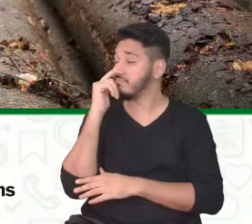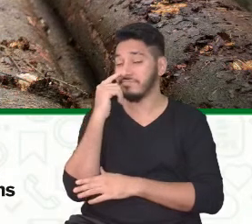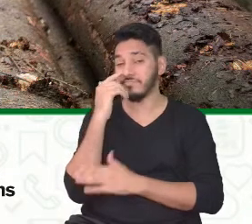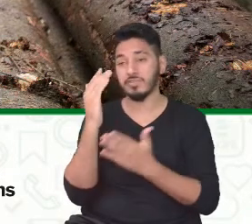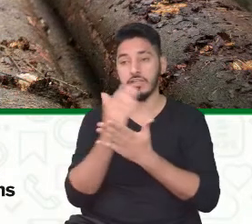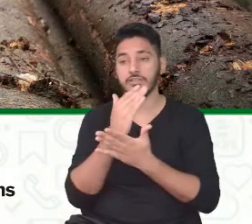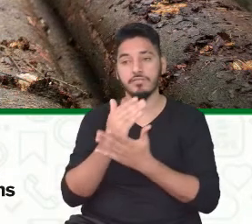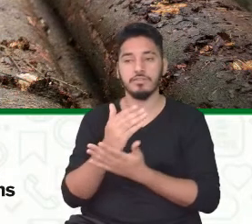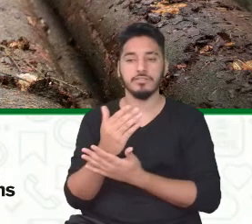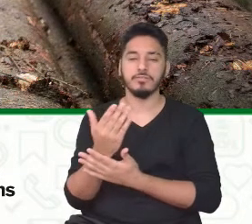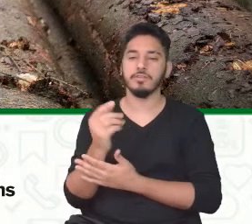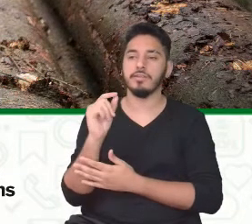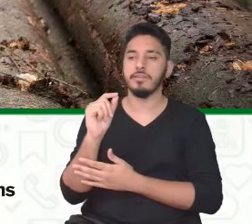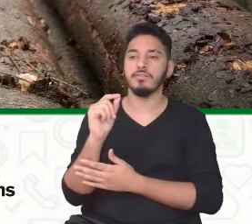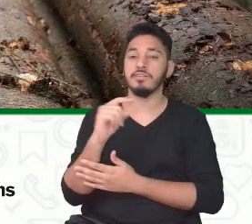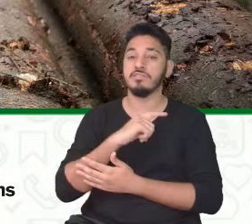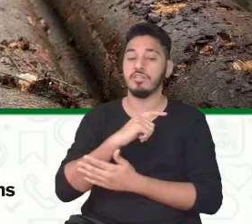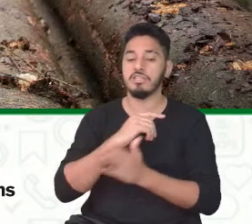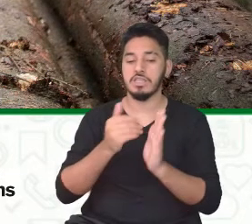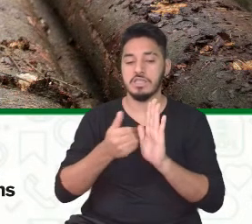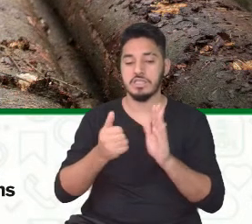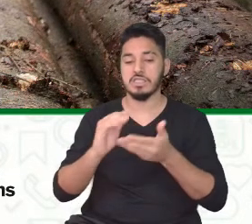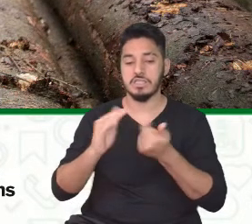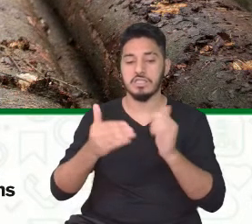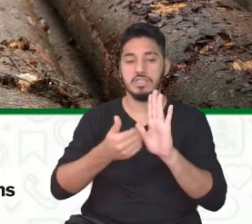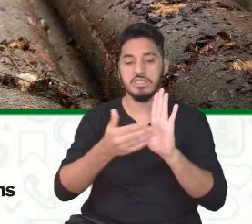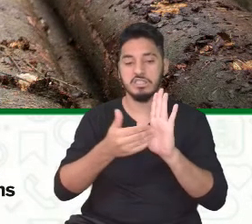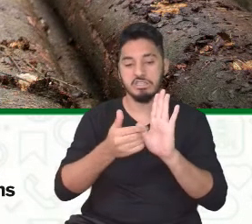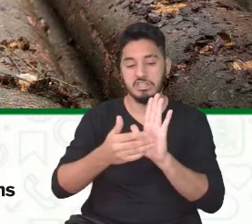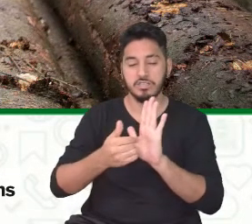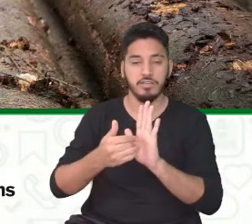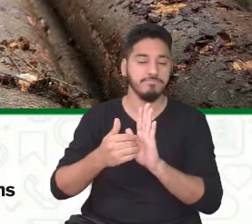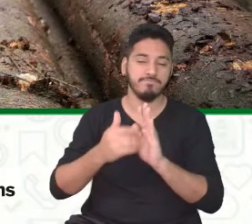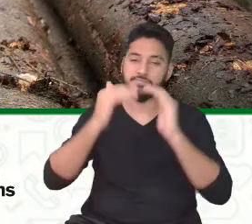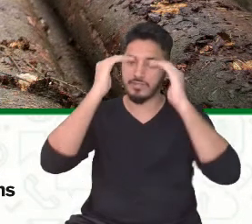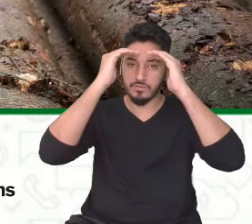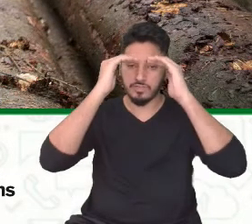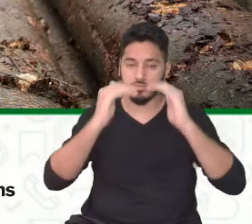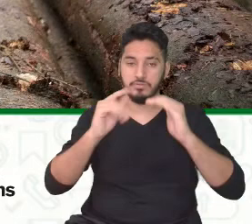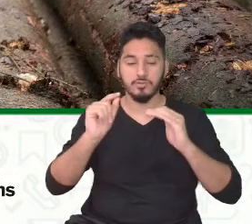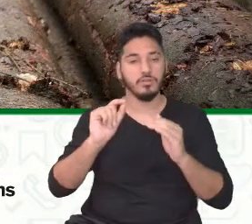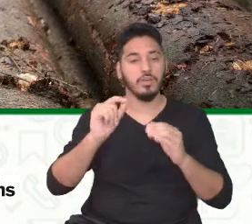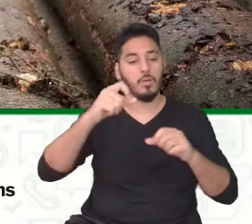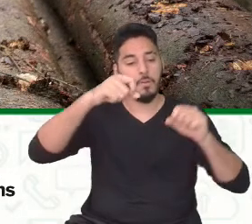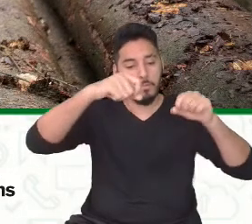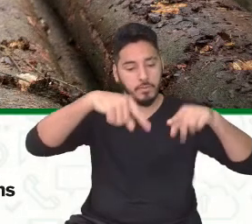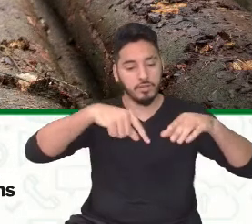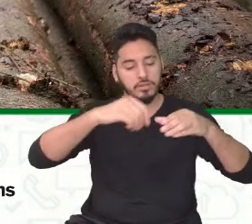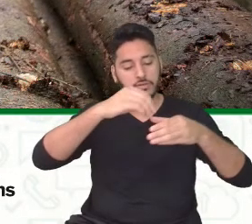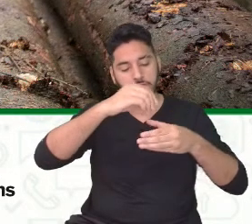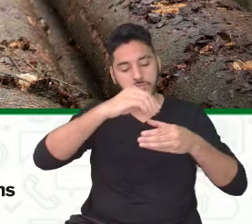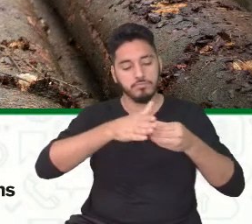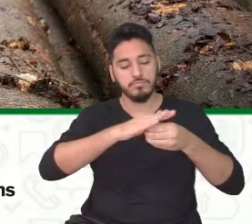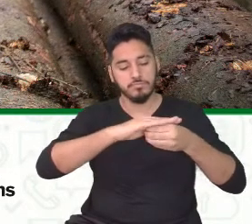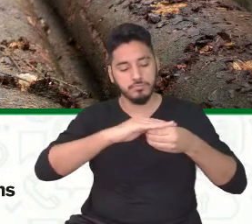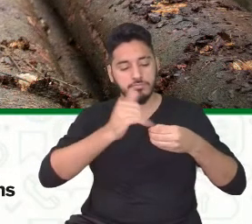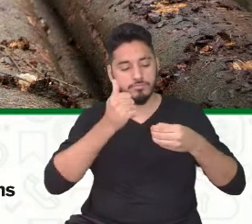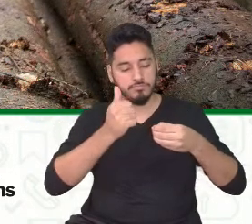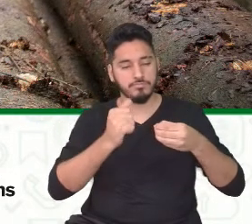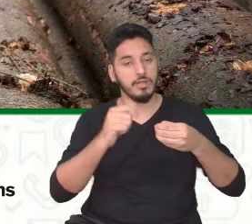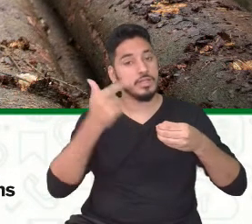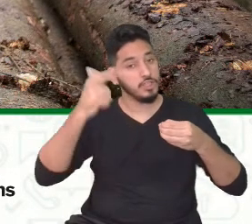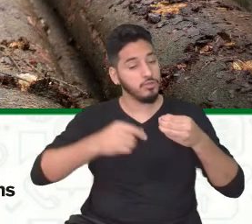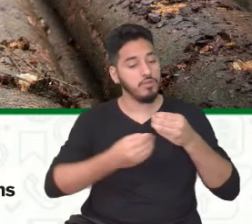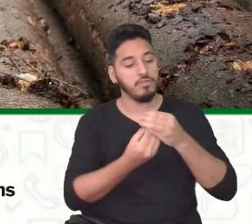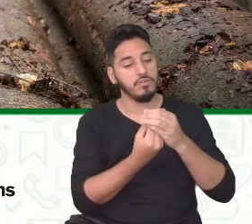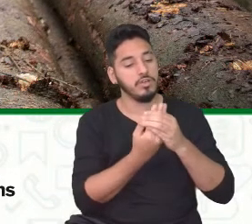quantas vezes a gente Então esse fica essa extração e não respeita a questão do replantar né de recolocar